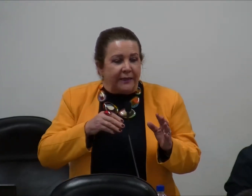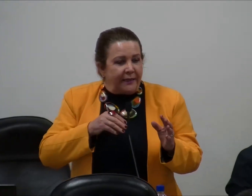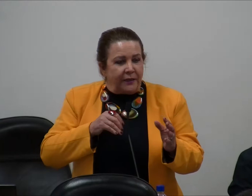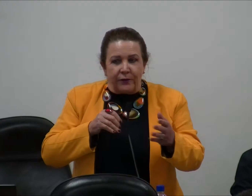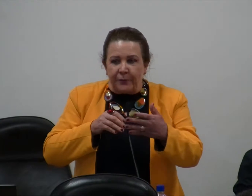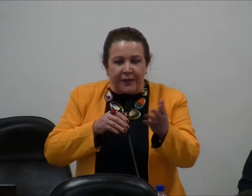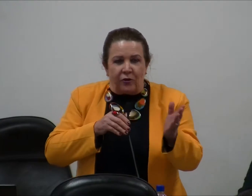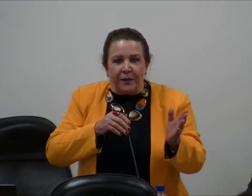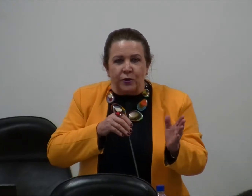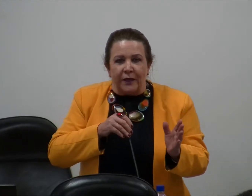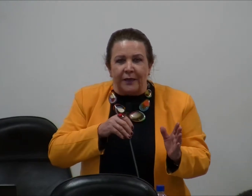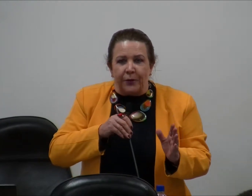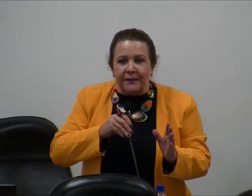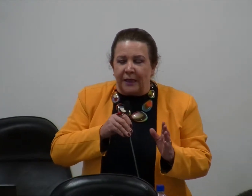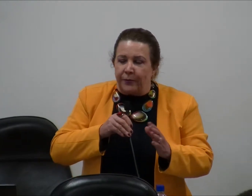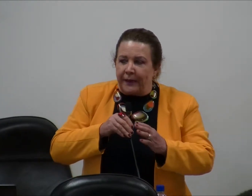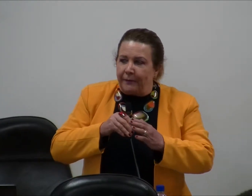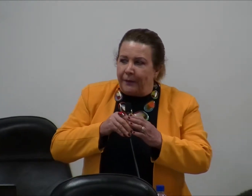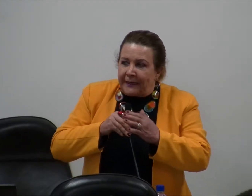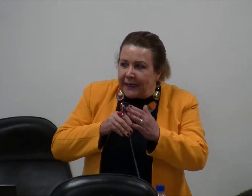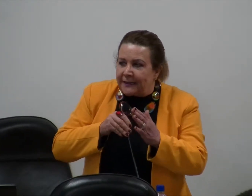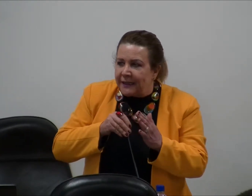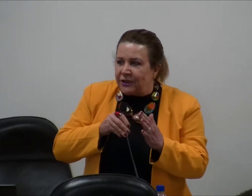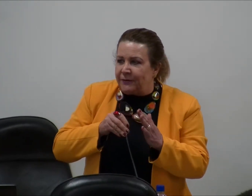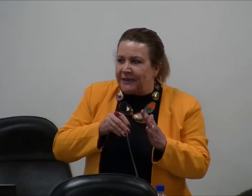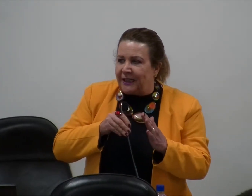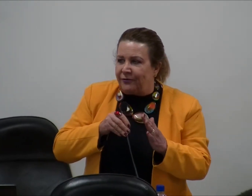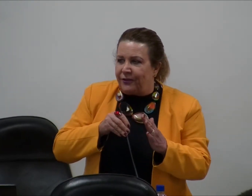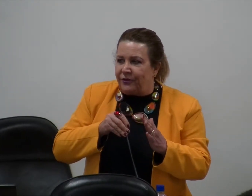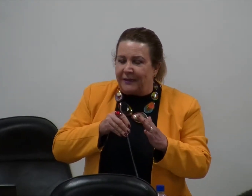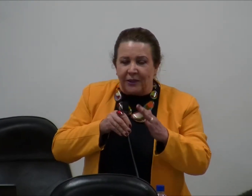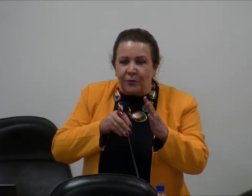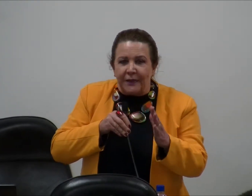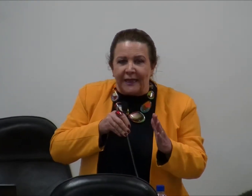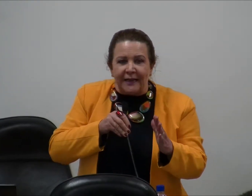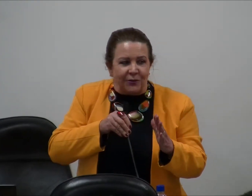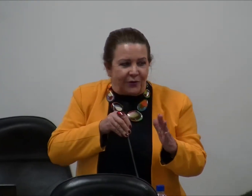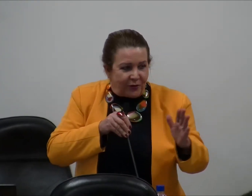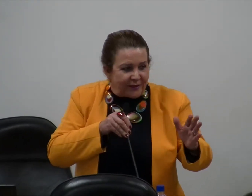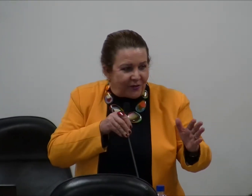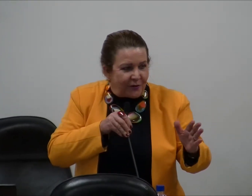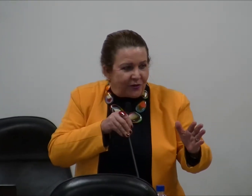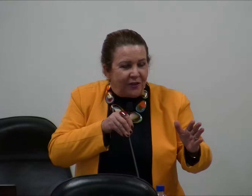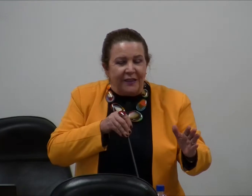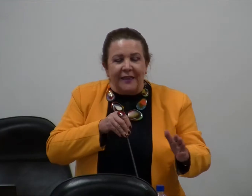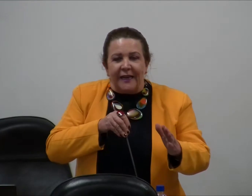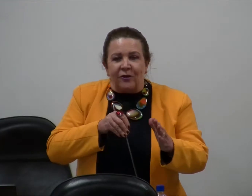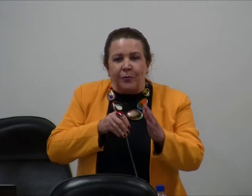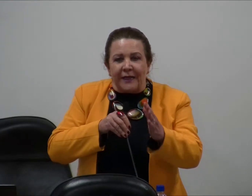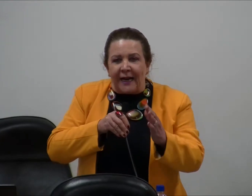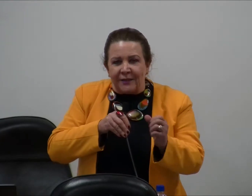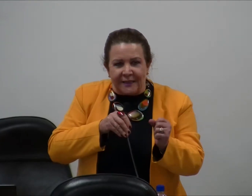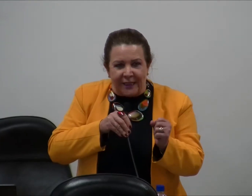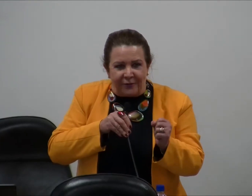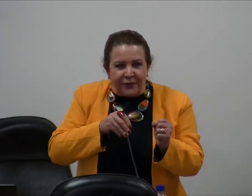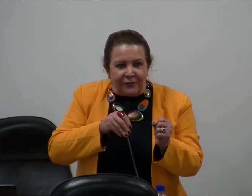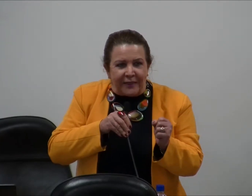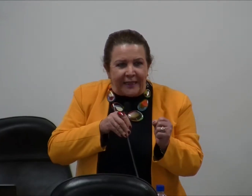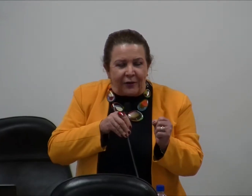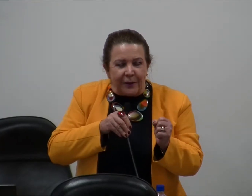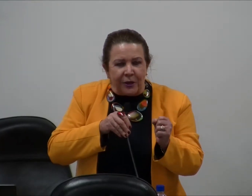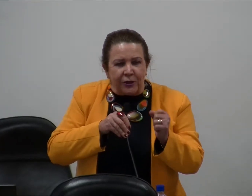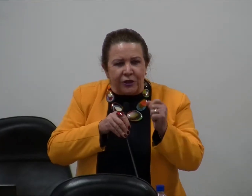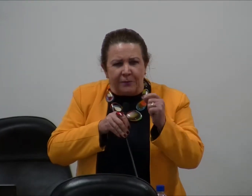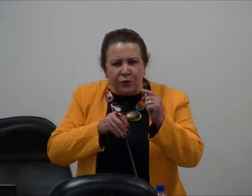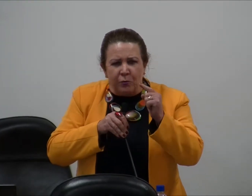Hoje, não lembro quem comentou aqui, por exemplo, é interessante ter uma cerca viva, mas é complicado. Foi você que comentou? É complicado a cerca viva,